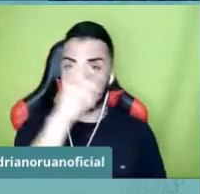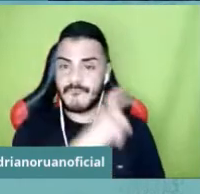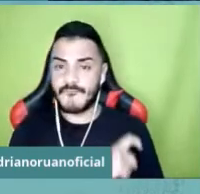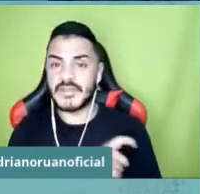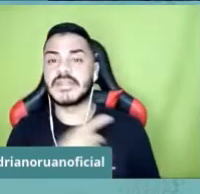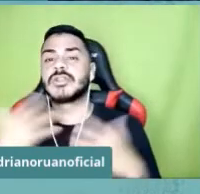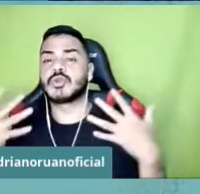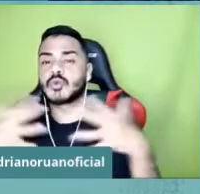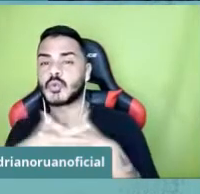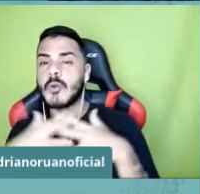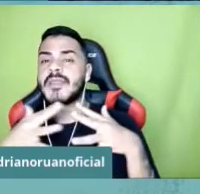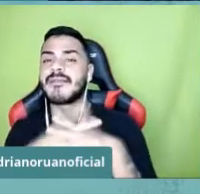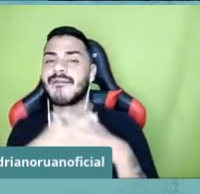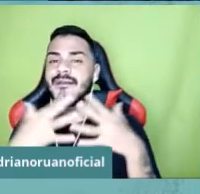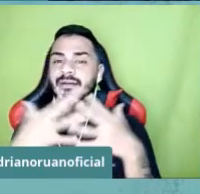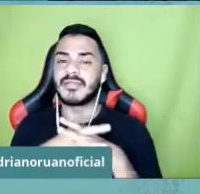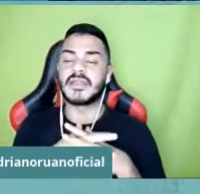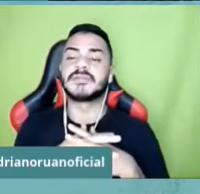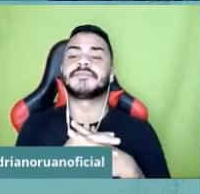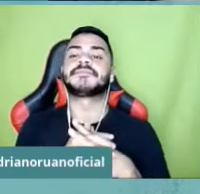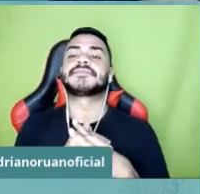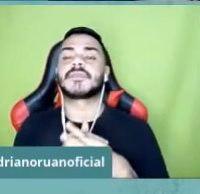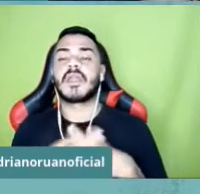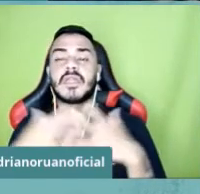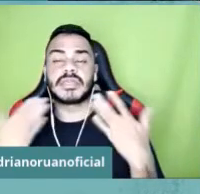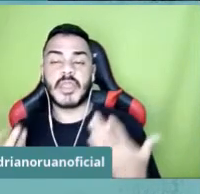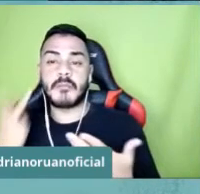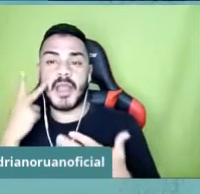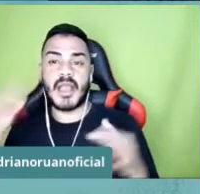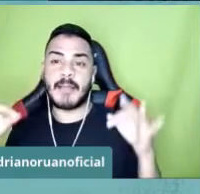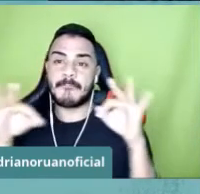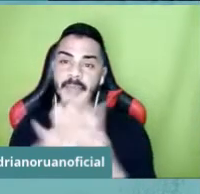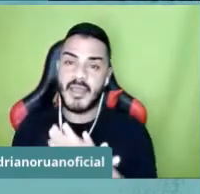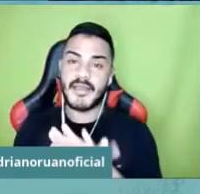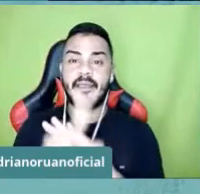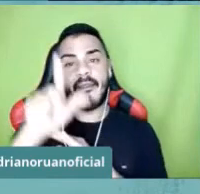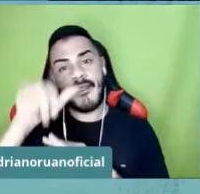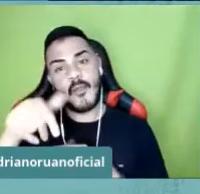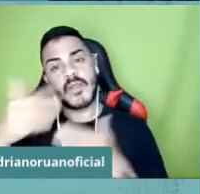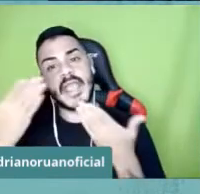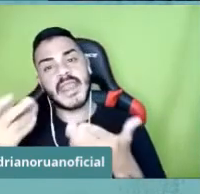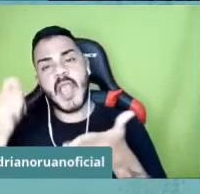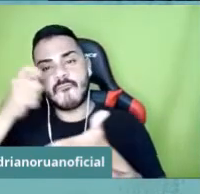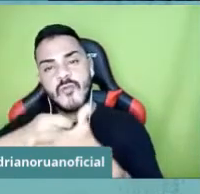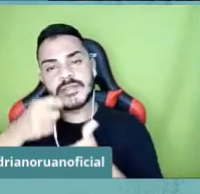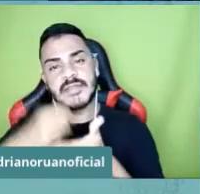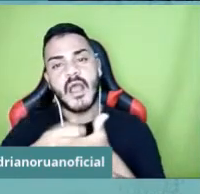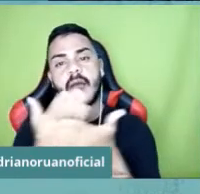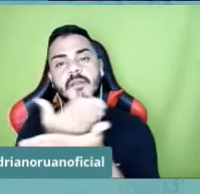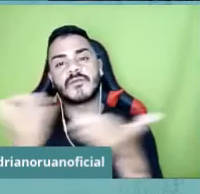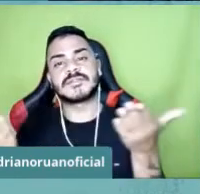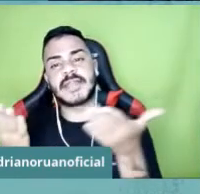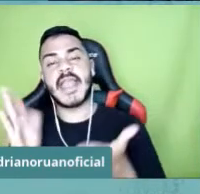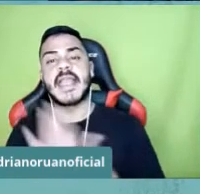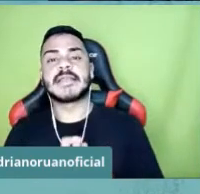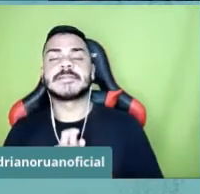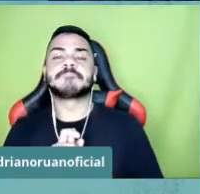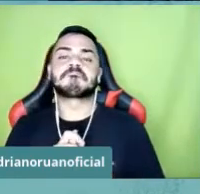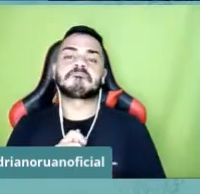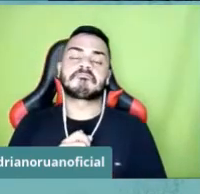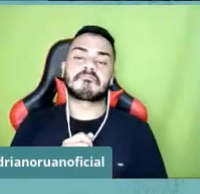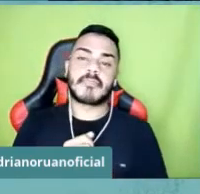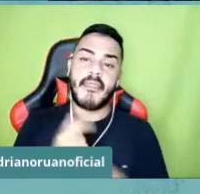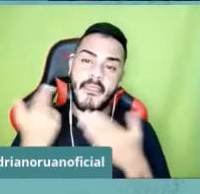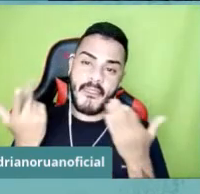bem complicada, né? Então, para terminar, basicamente, eu queria só reforçar com vocês essa questão